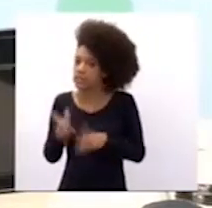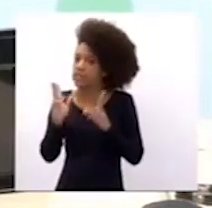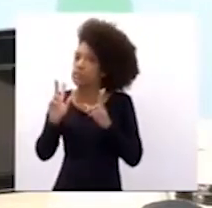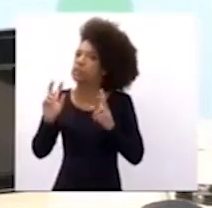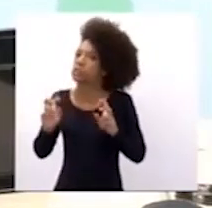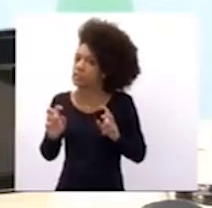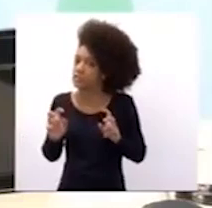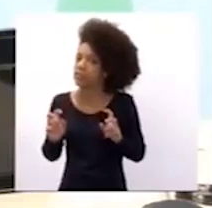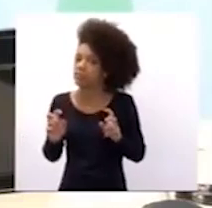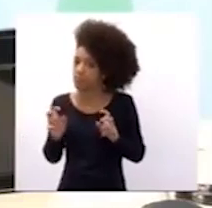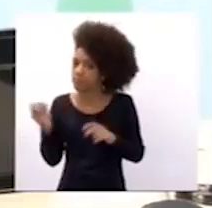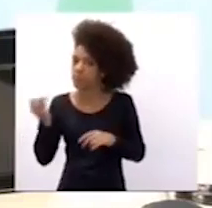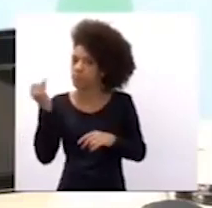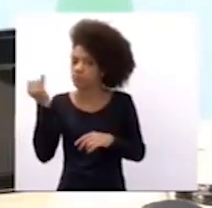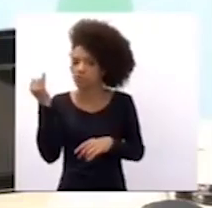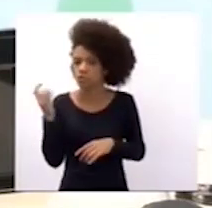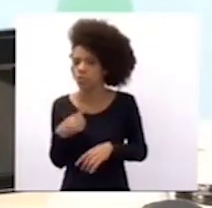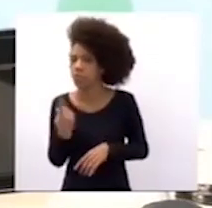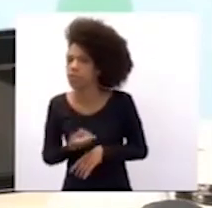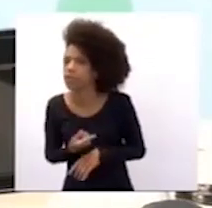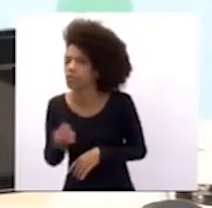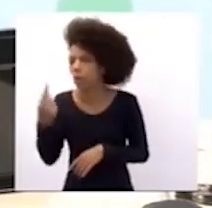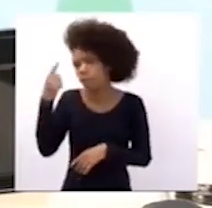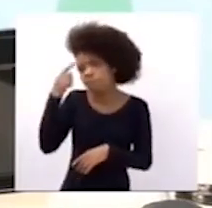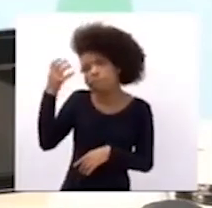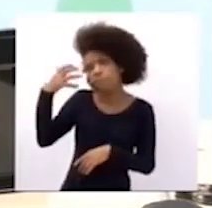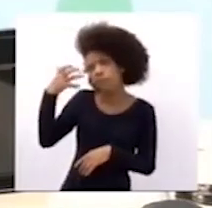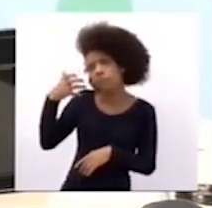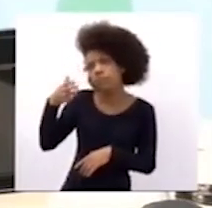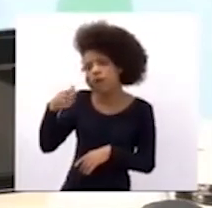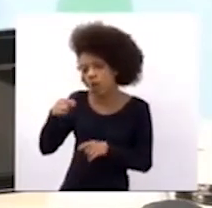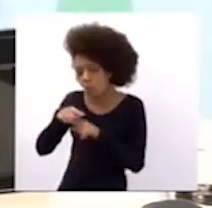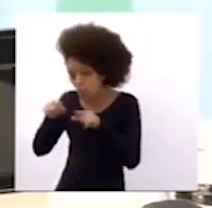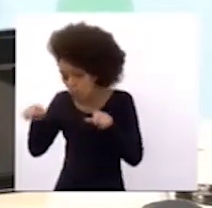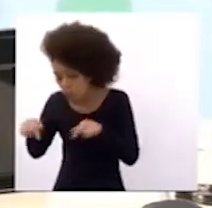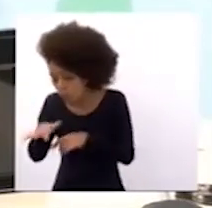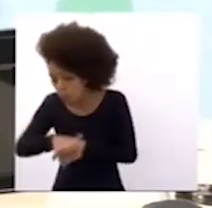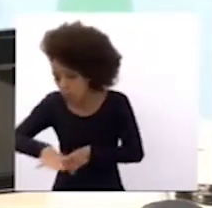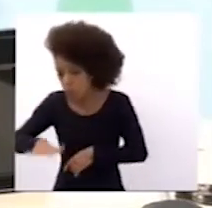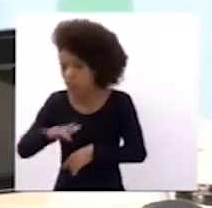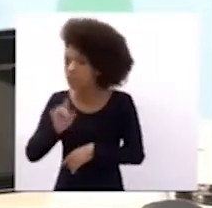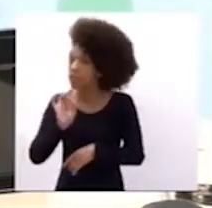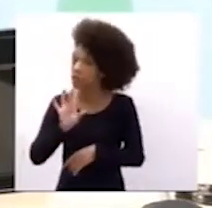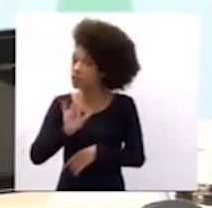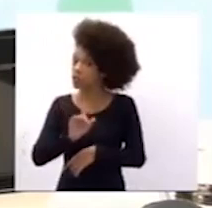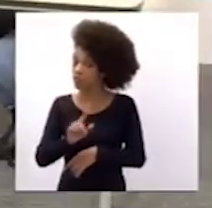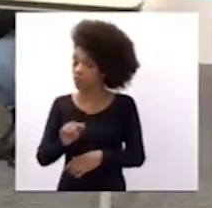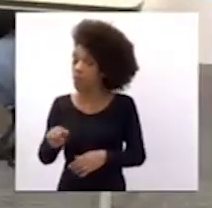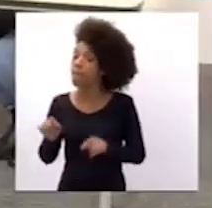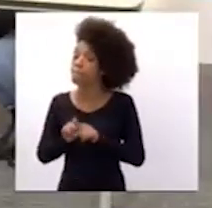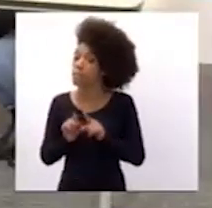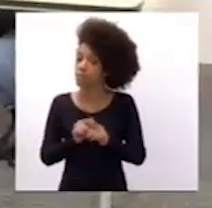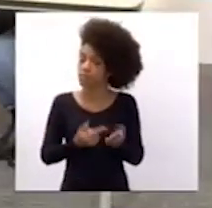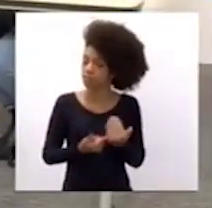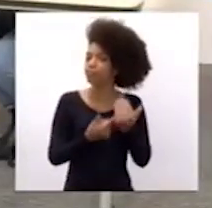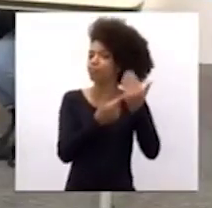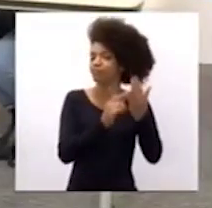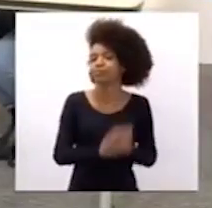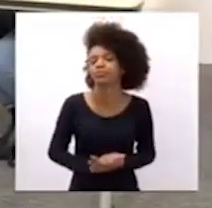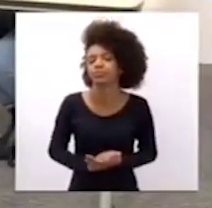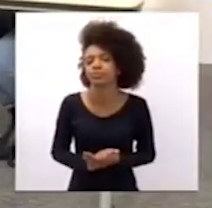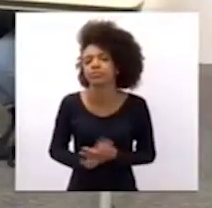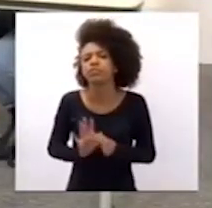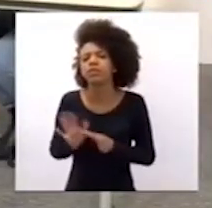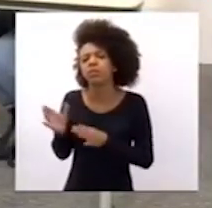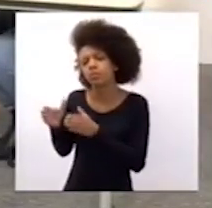faz relevante para pensarmos não só o ambiente físico, mas também o ambiente virtual. Então vamos à